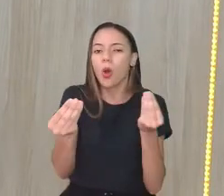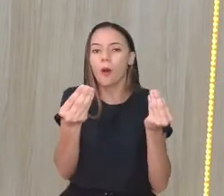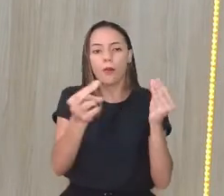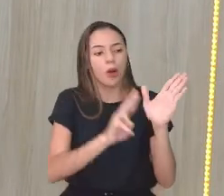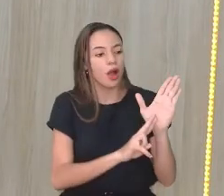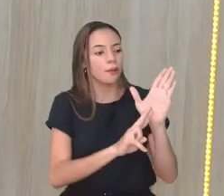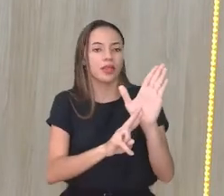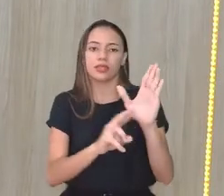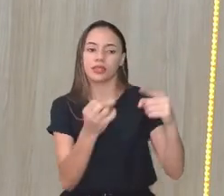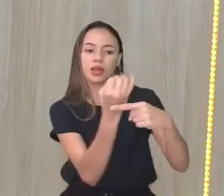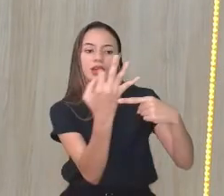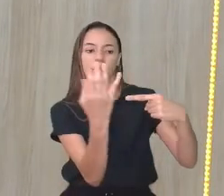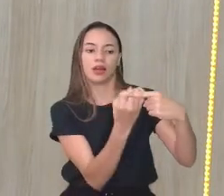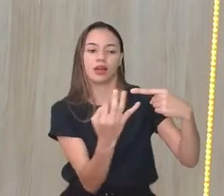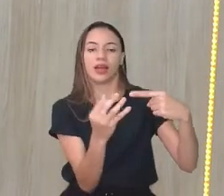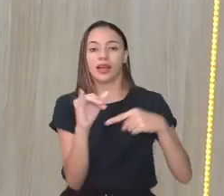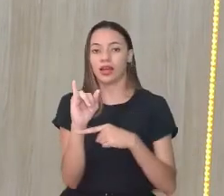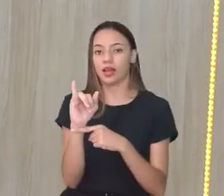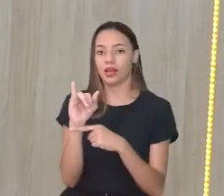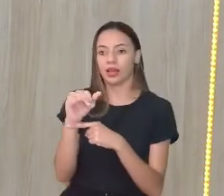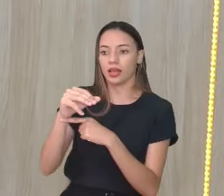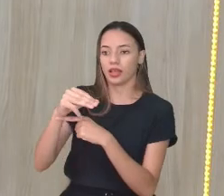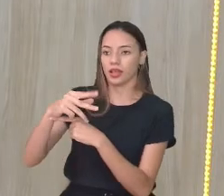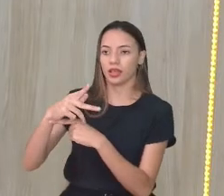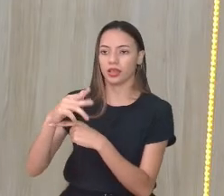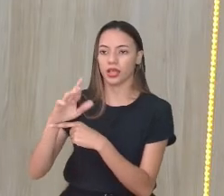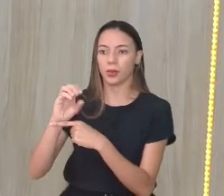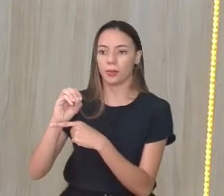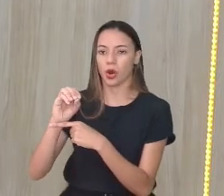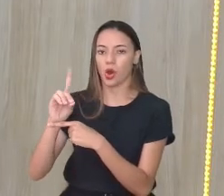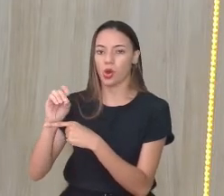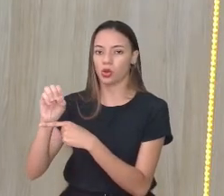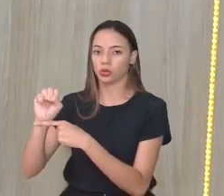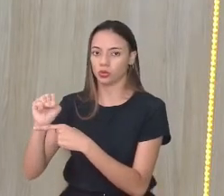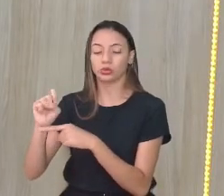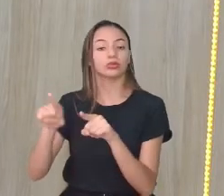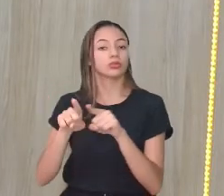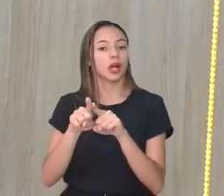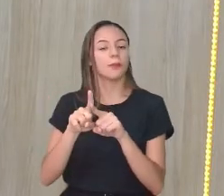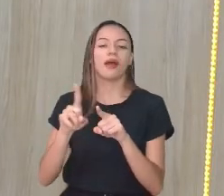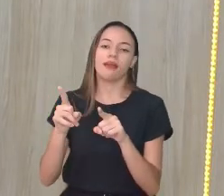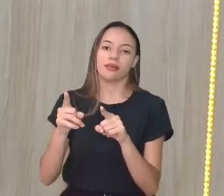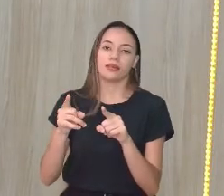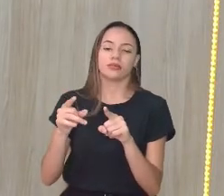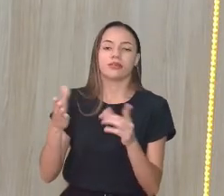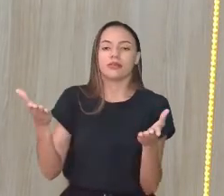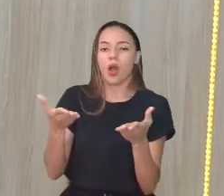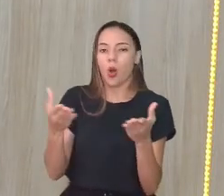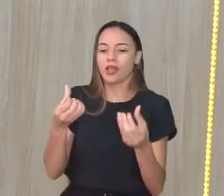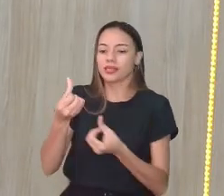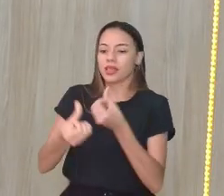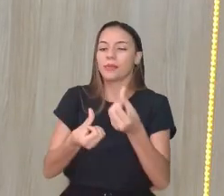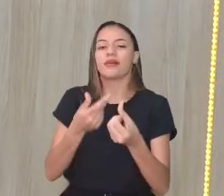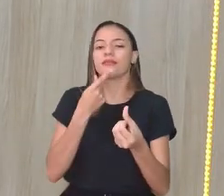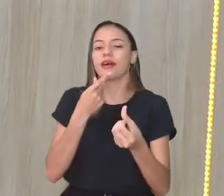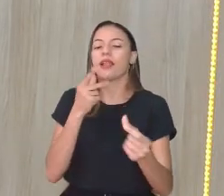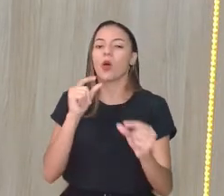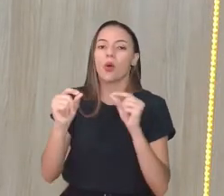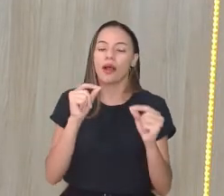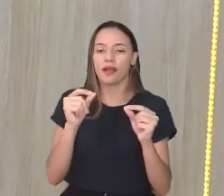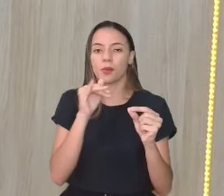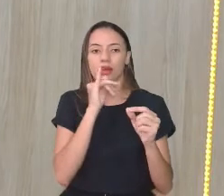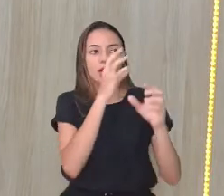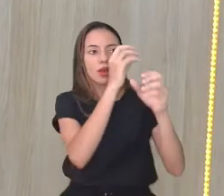chamadas frações impróprias. A gente também, nesse bimestre, vai falar também muito das operações com as frações,